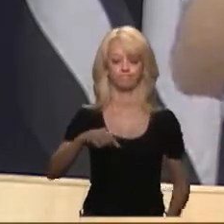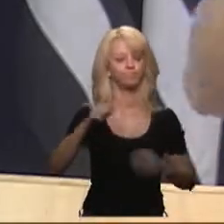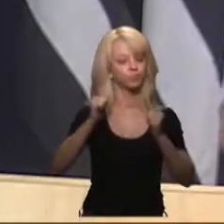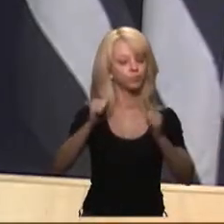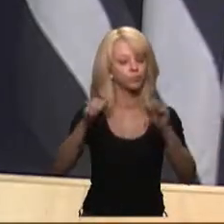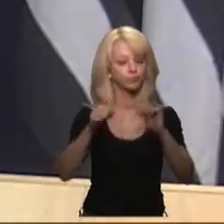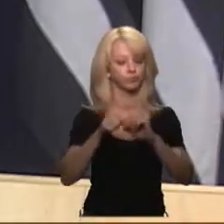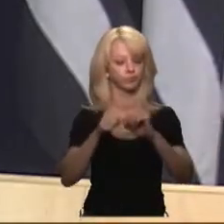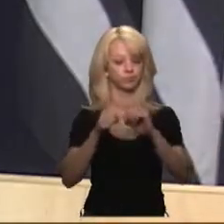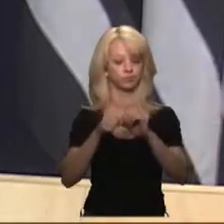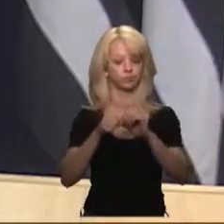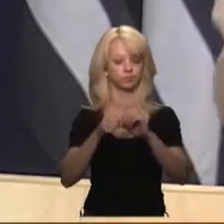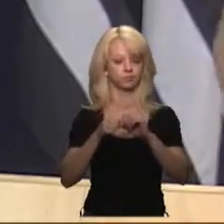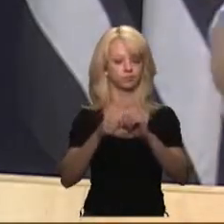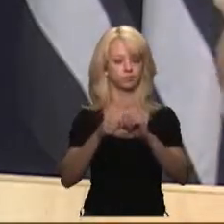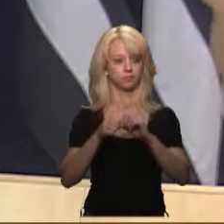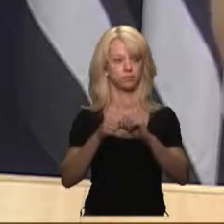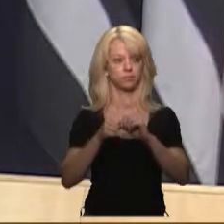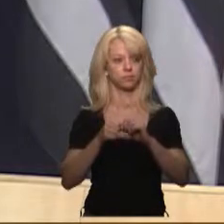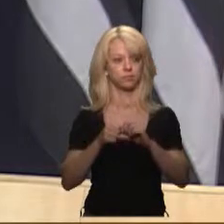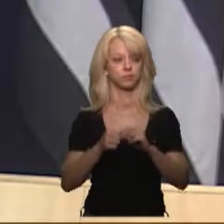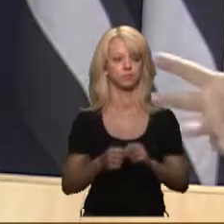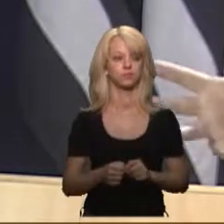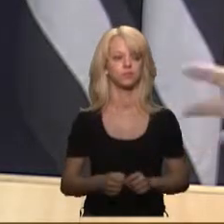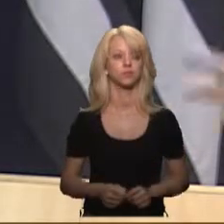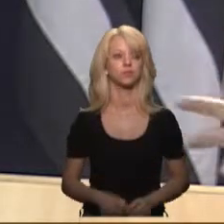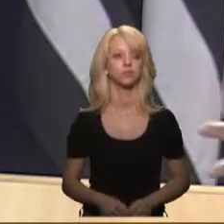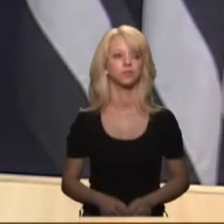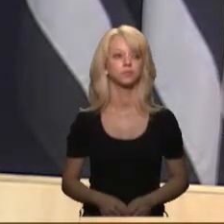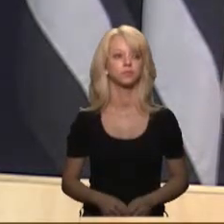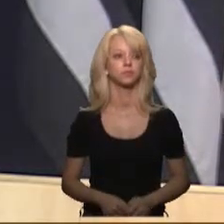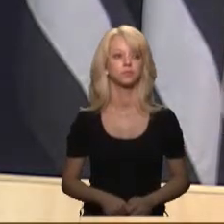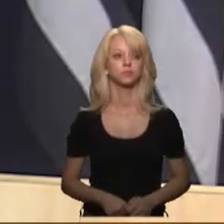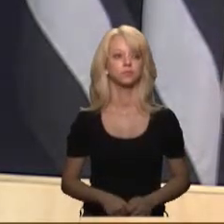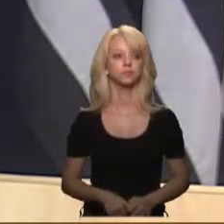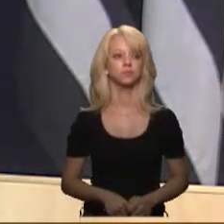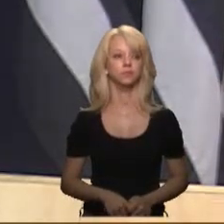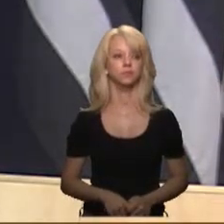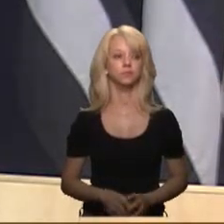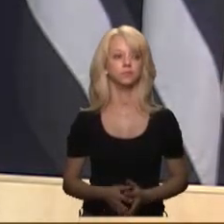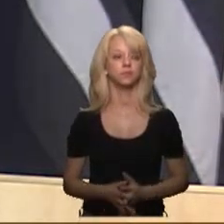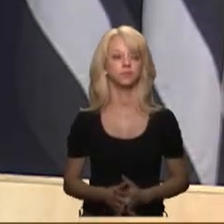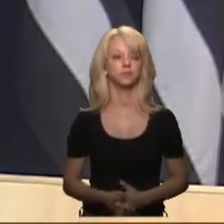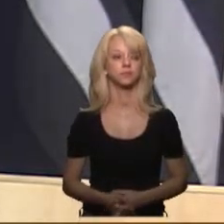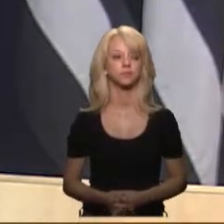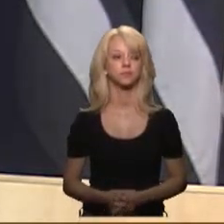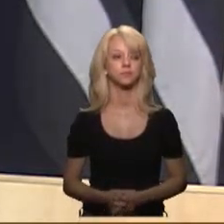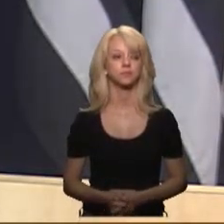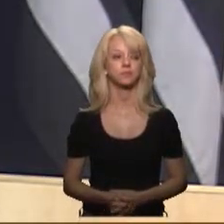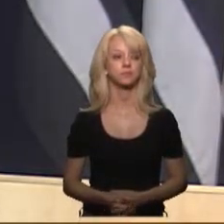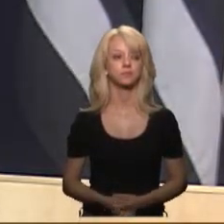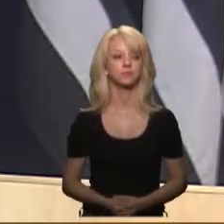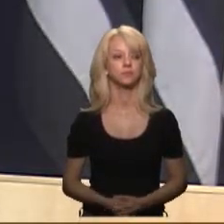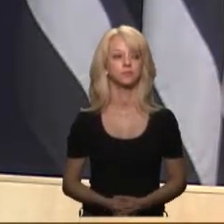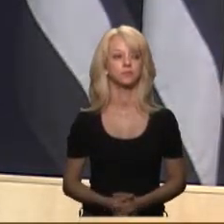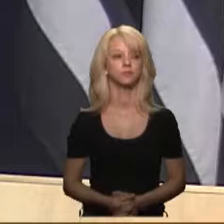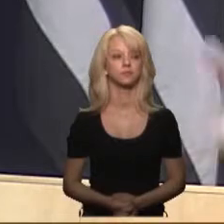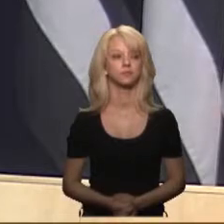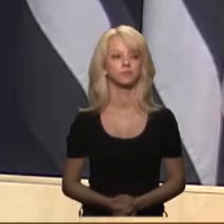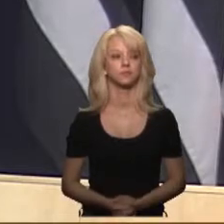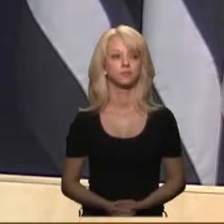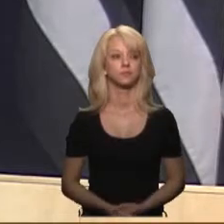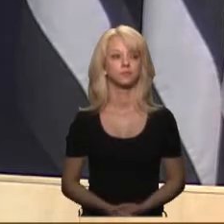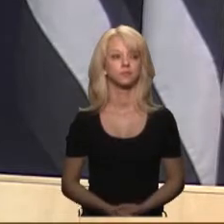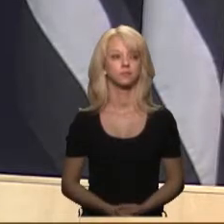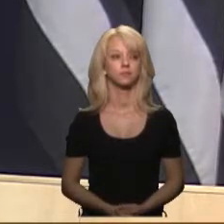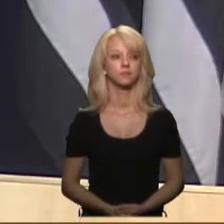deputado, o senador, o presidente da república subir no microfone e falar como é, se a sociedade que ele representa também não